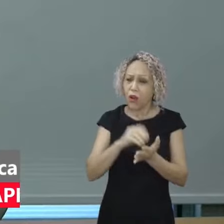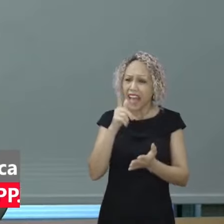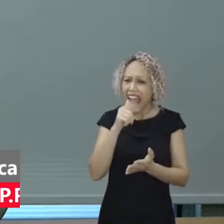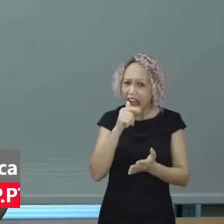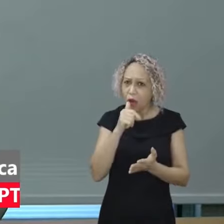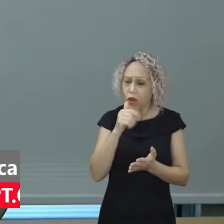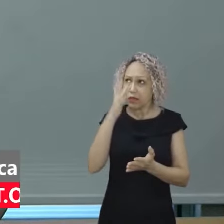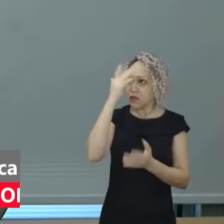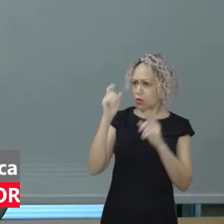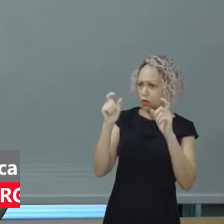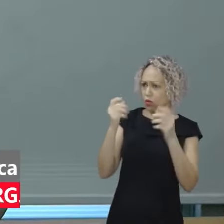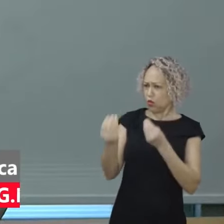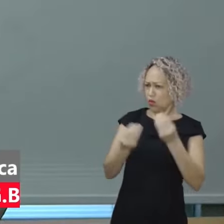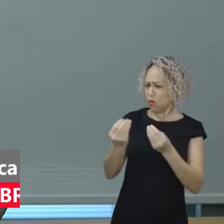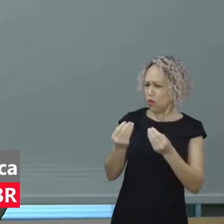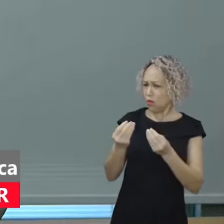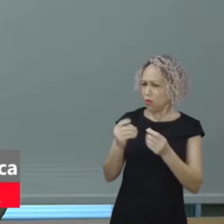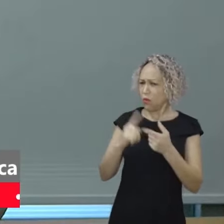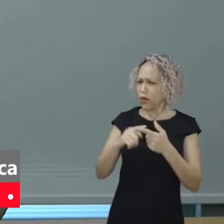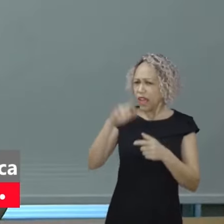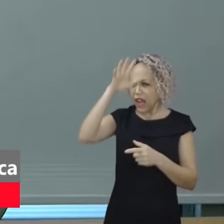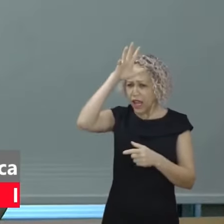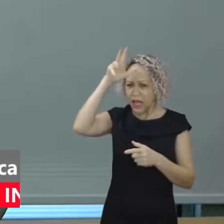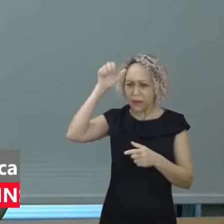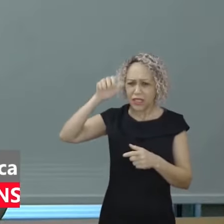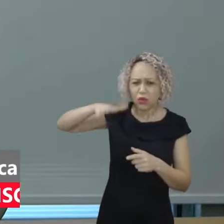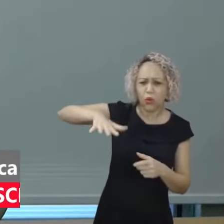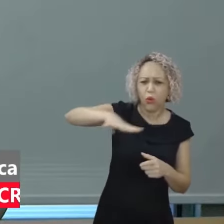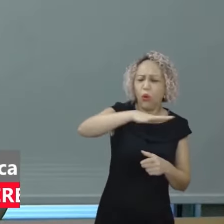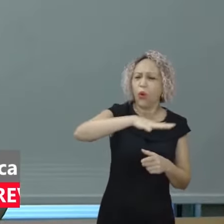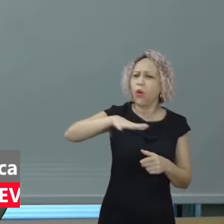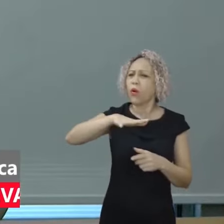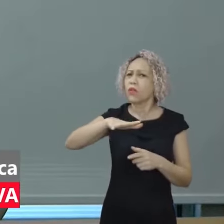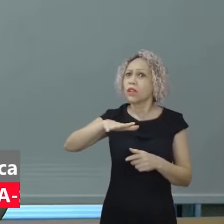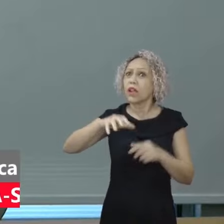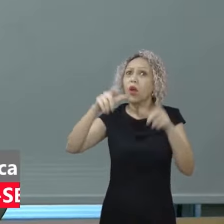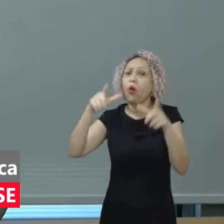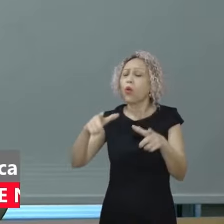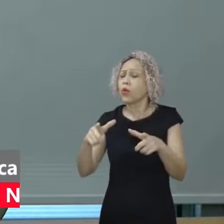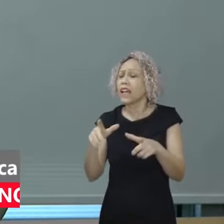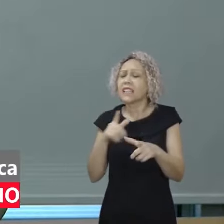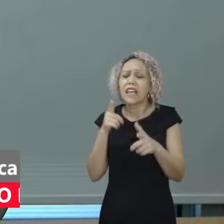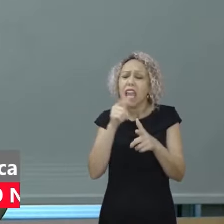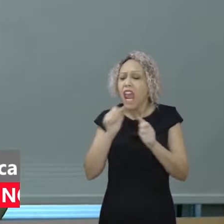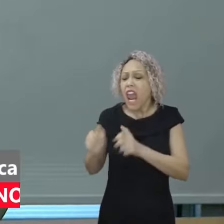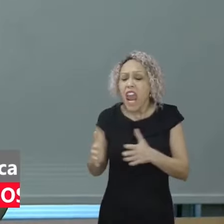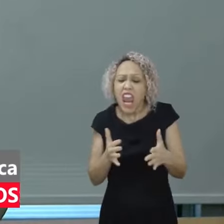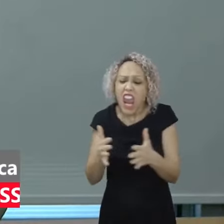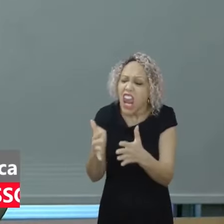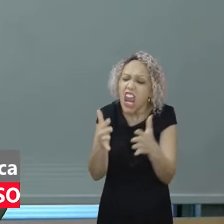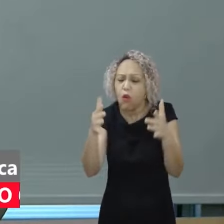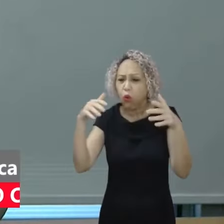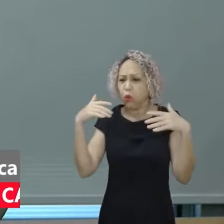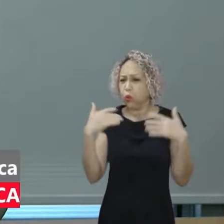fonte de água doce do mundo, diga-se de passagem. Mas muitas dessas comunidades não têm acesso à água potável, à água de qualidade. Por